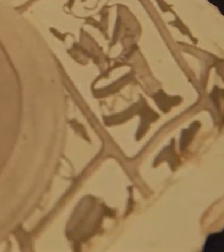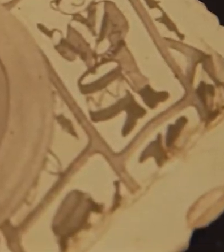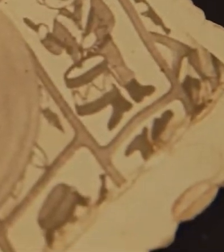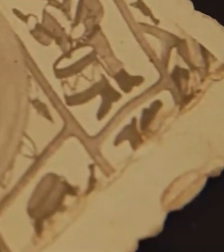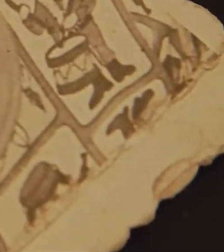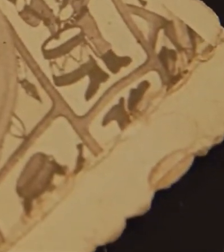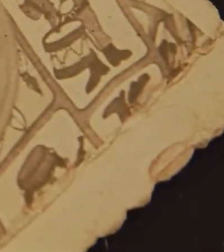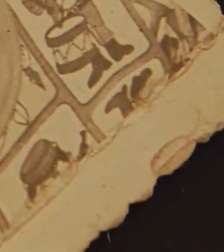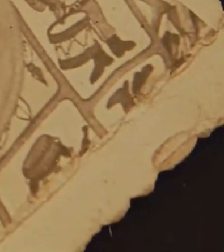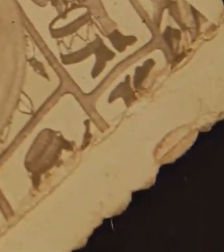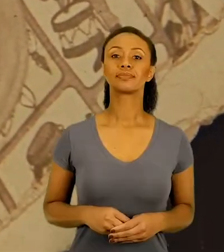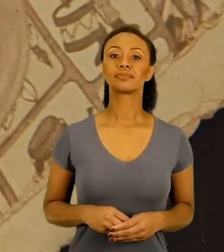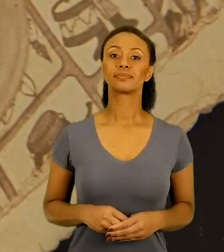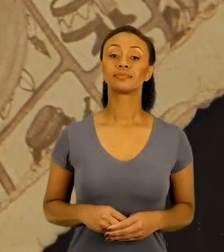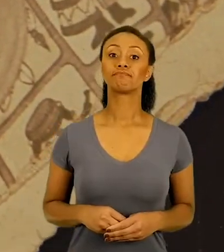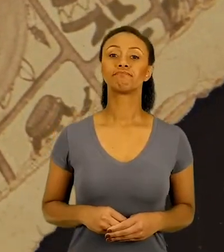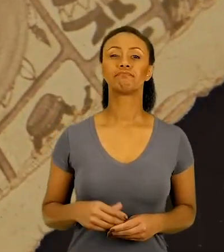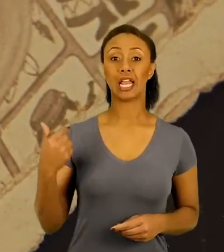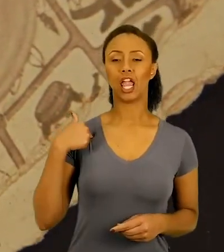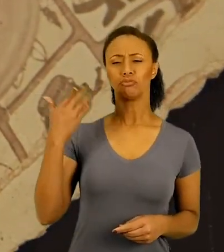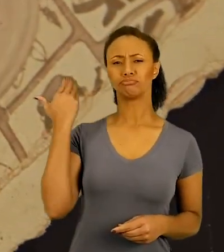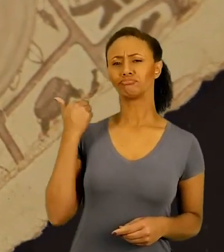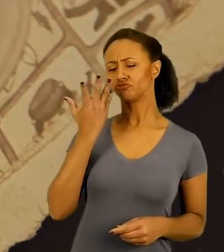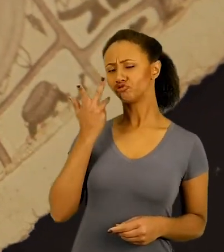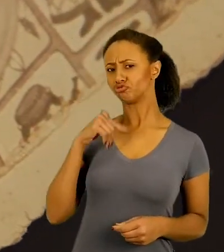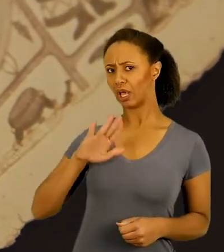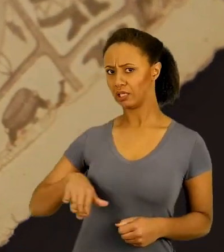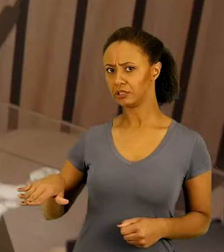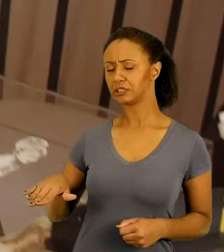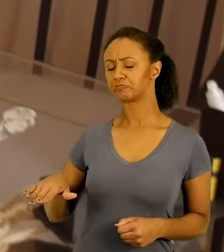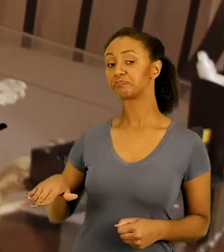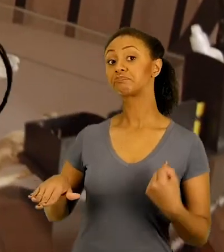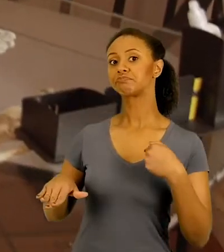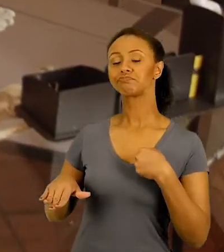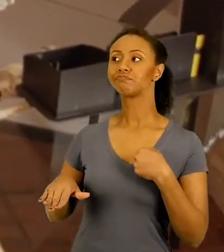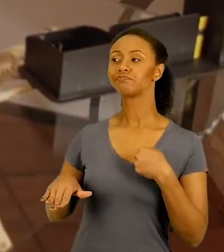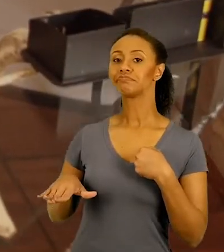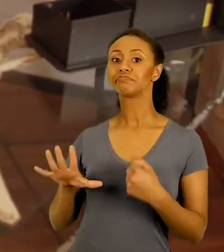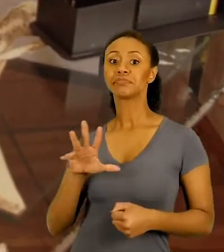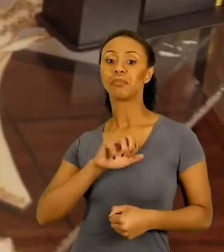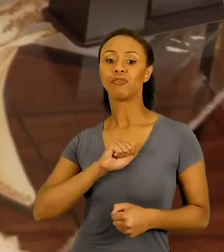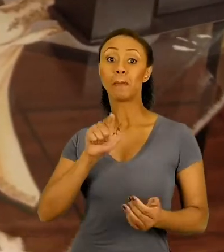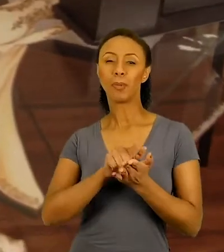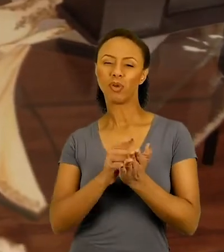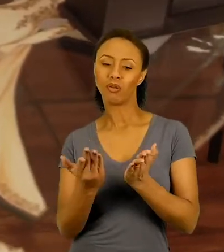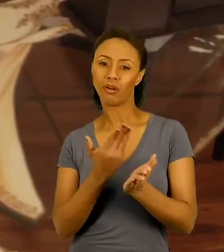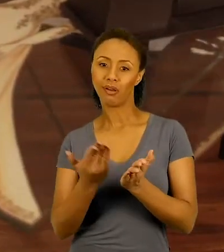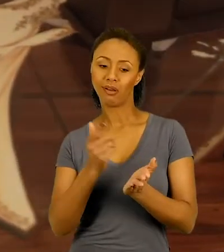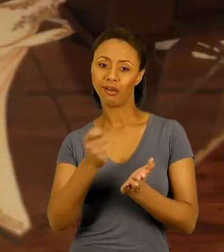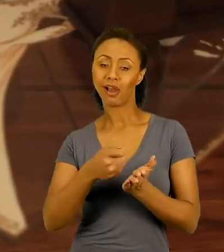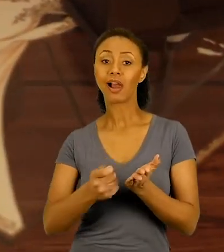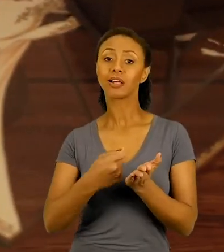foto em preto e branco de um menino em cima da mesa. Quando eu era criança, eu sempre gostava de usar as folhas do caderno para fazer